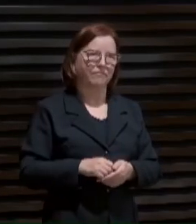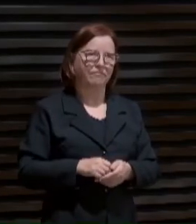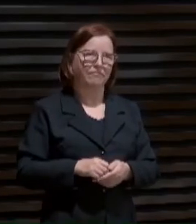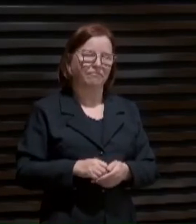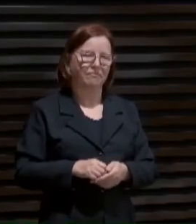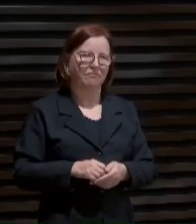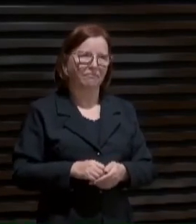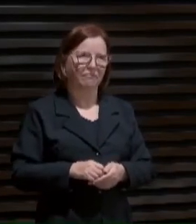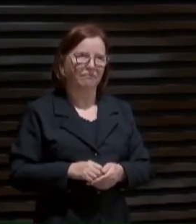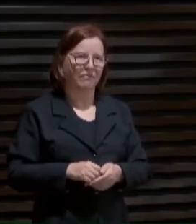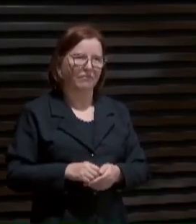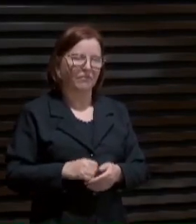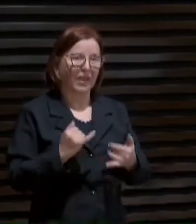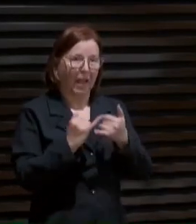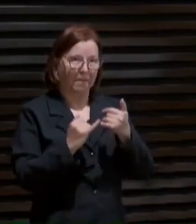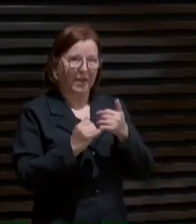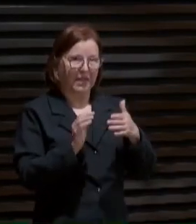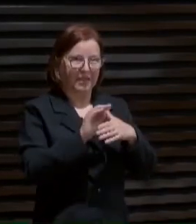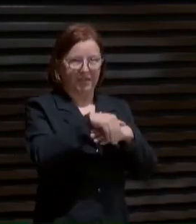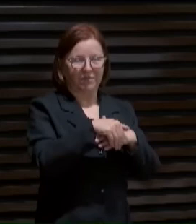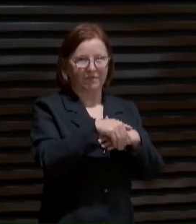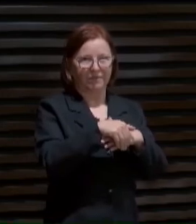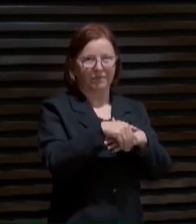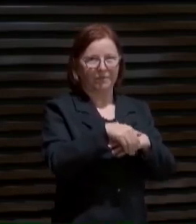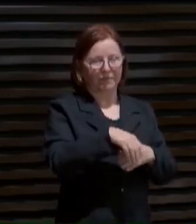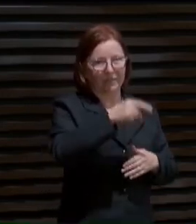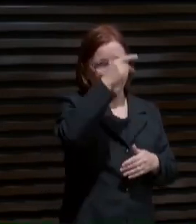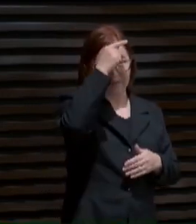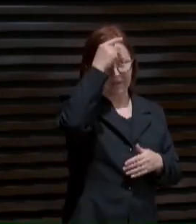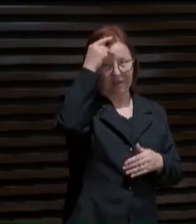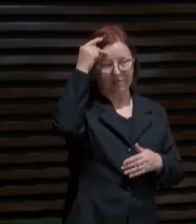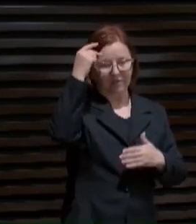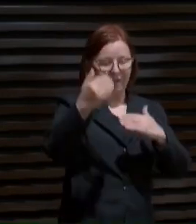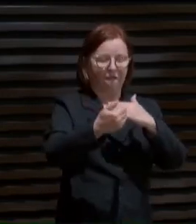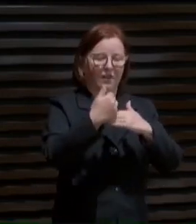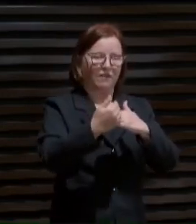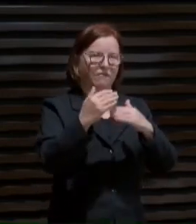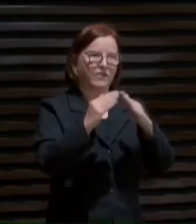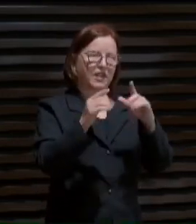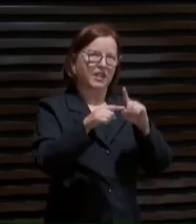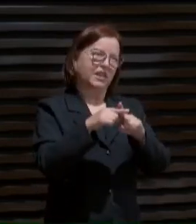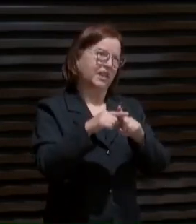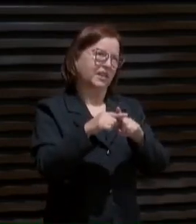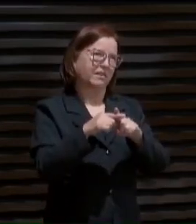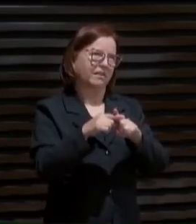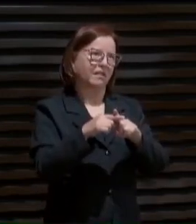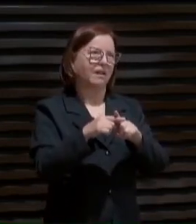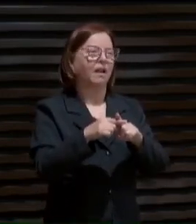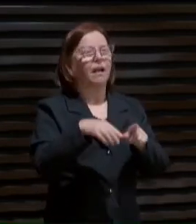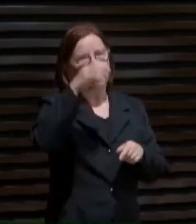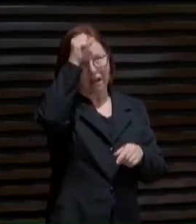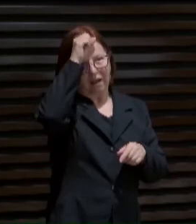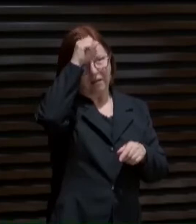exterior a pessoa vem ela costuma ela começa a frequentar a igreja ela começa a ouvir a